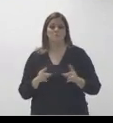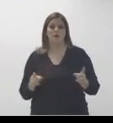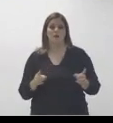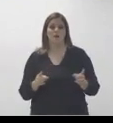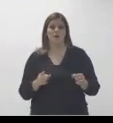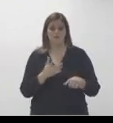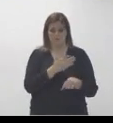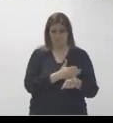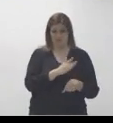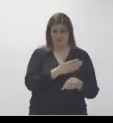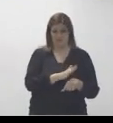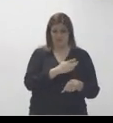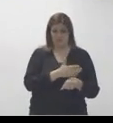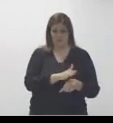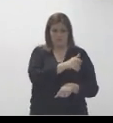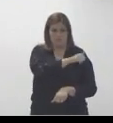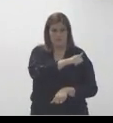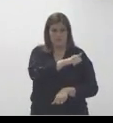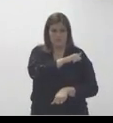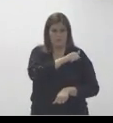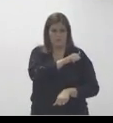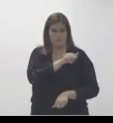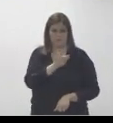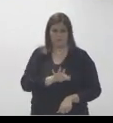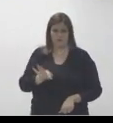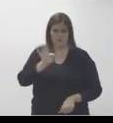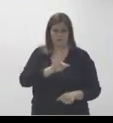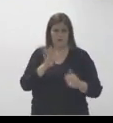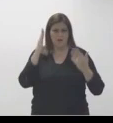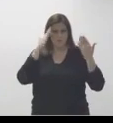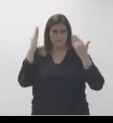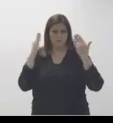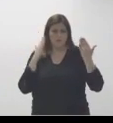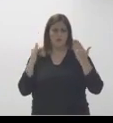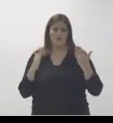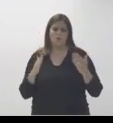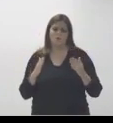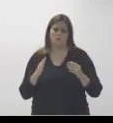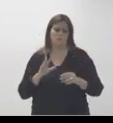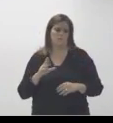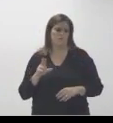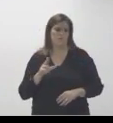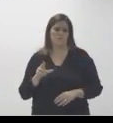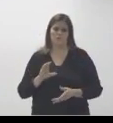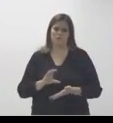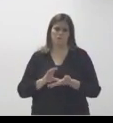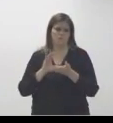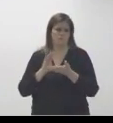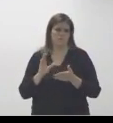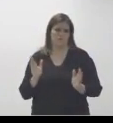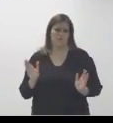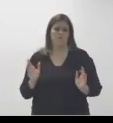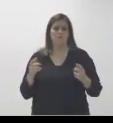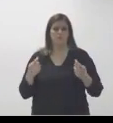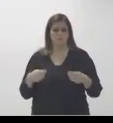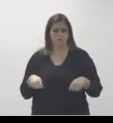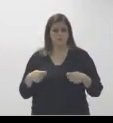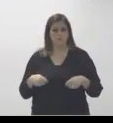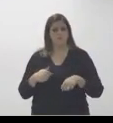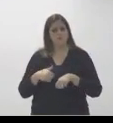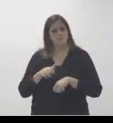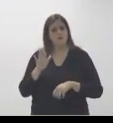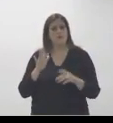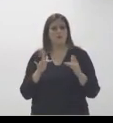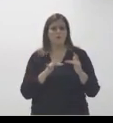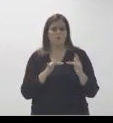psicólogo na na universidade nas faculdades é a gente precisa fazer uma discussão é próxima à zona das cidades as